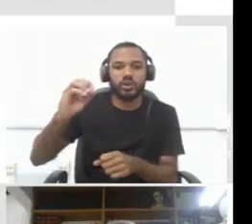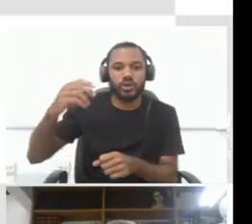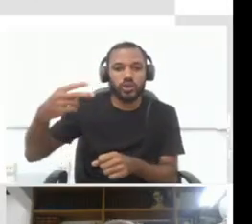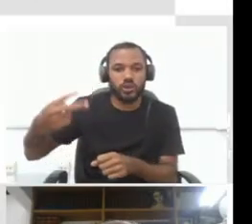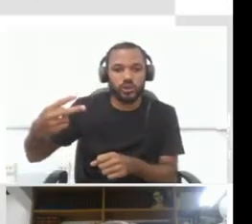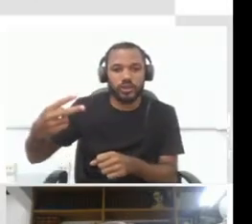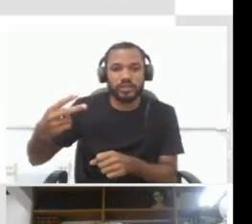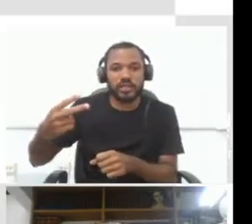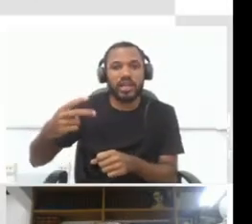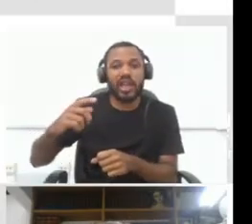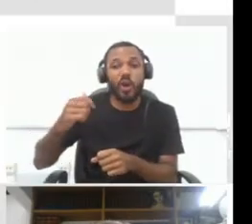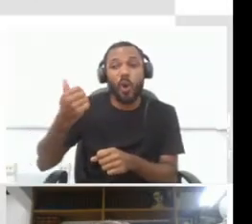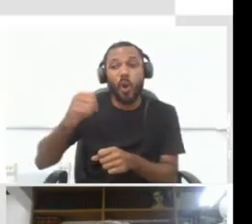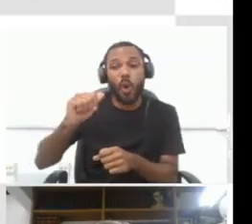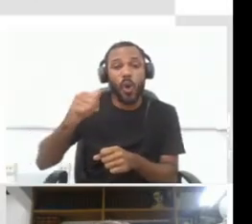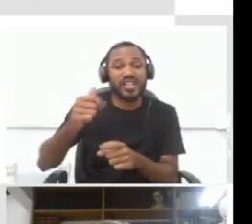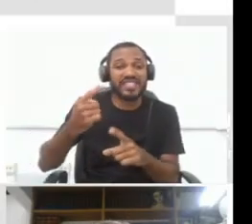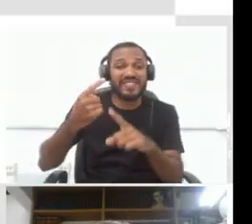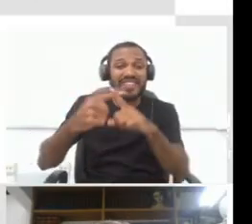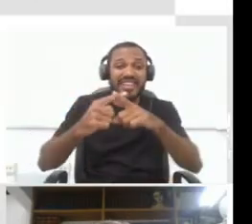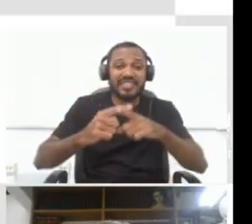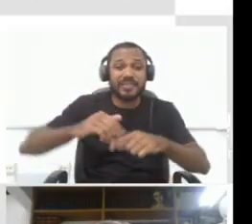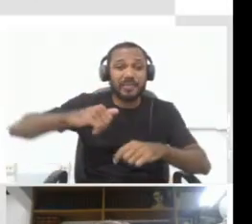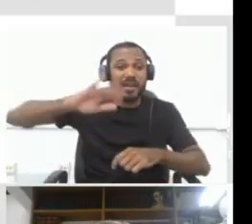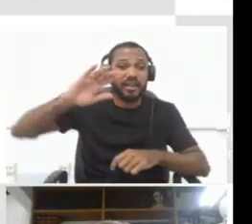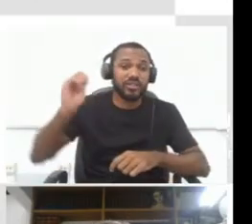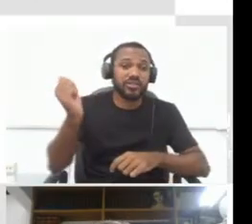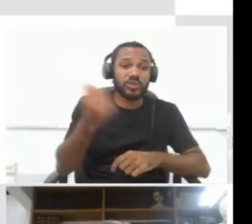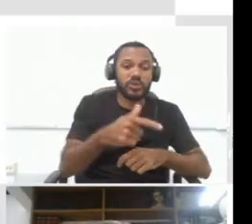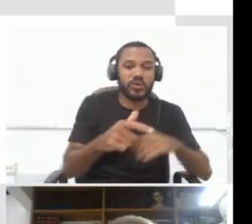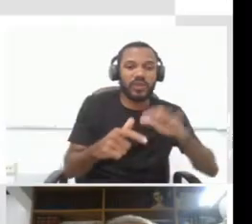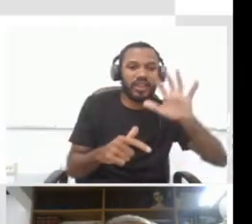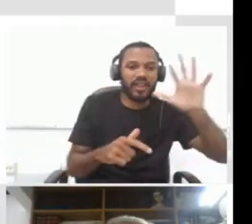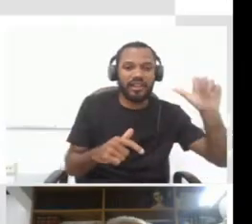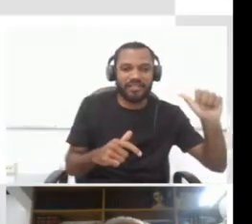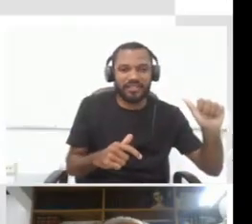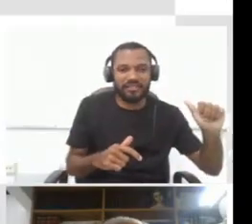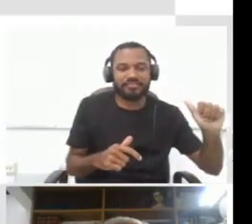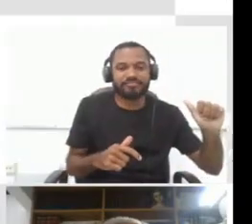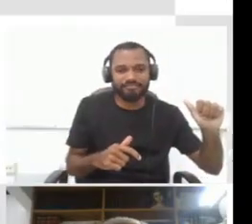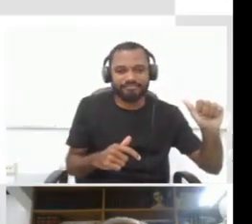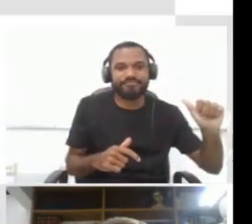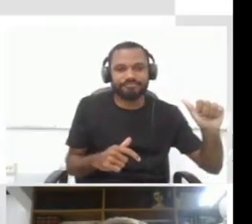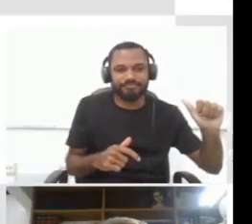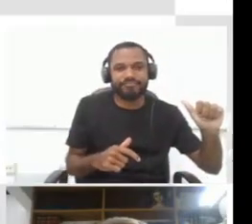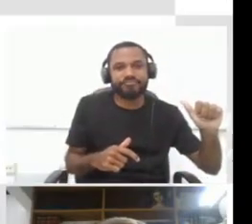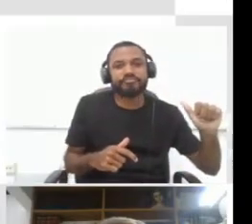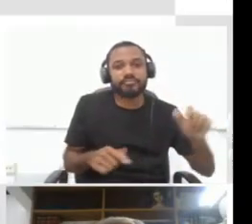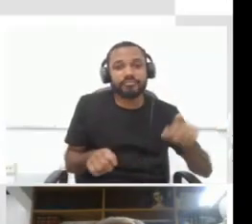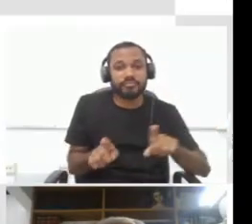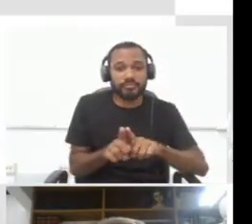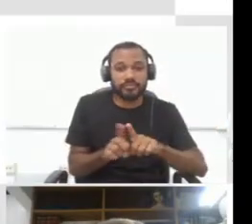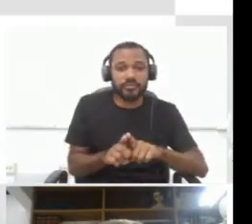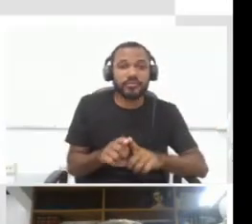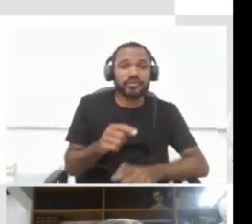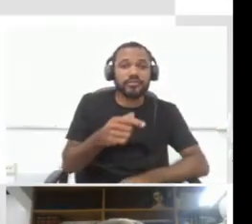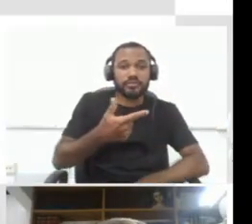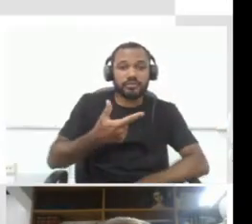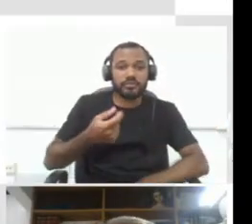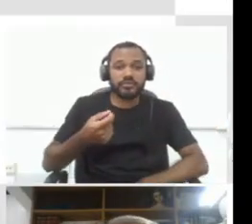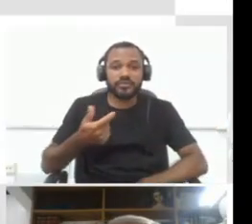na África, né, do que cada cidadão que mora na África, em média. Em 2021, a pegada de carbono per capita do